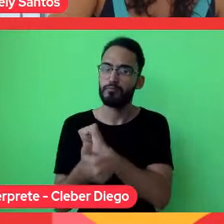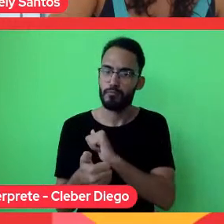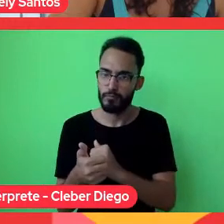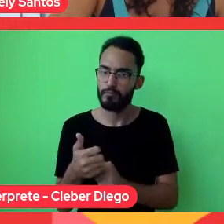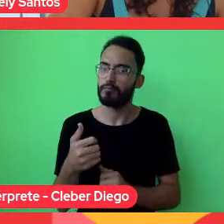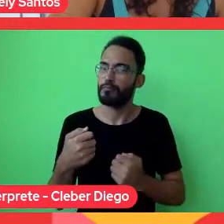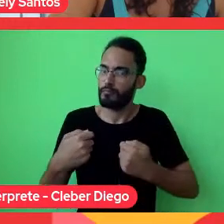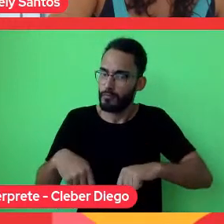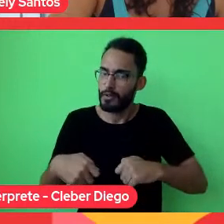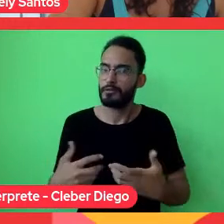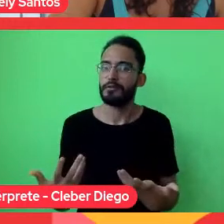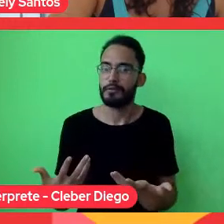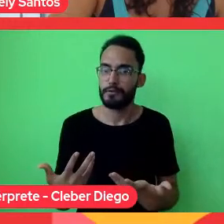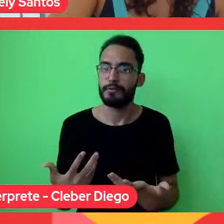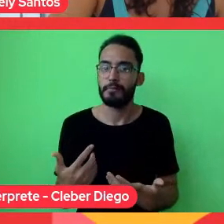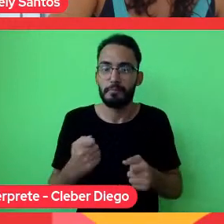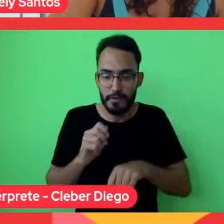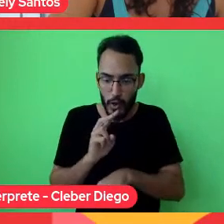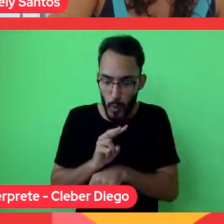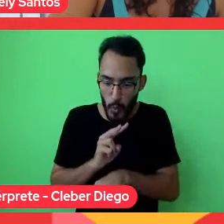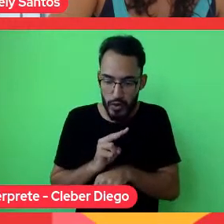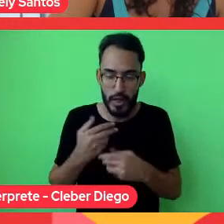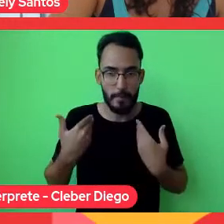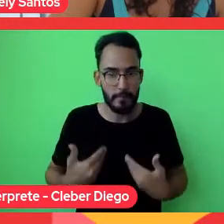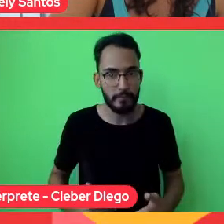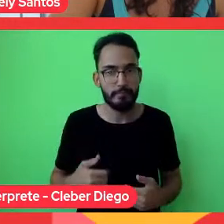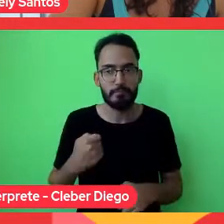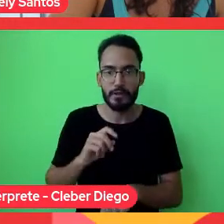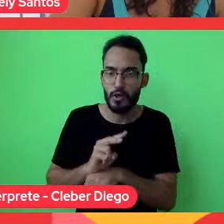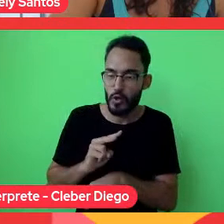Então, a gente precisa cuidar da gente na sua